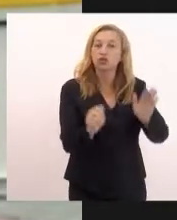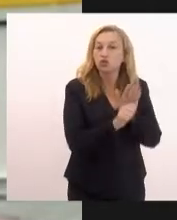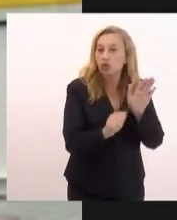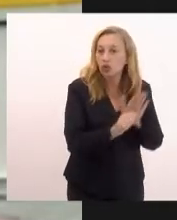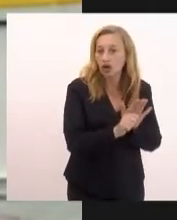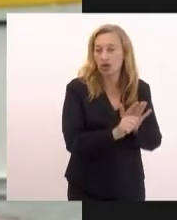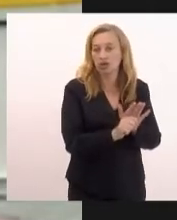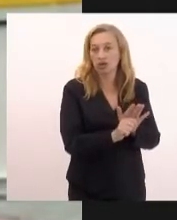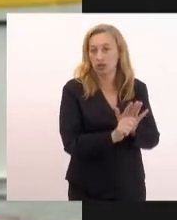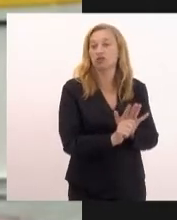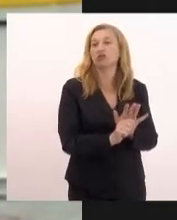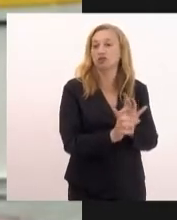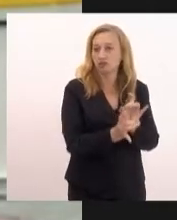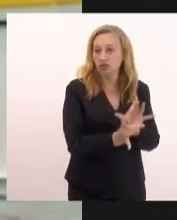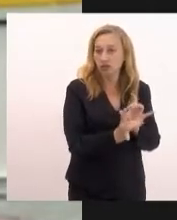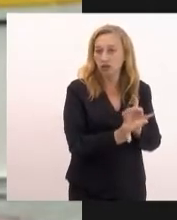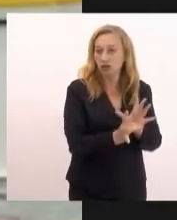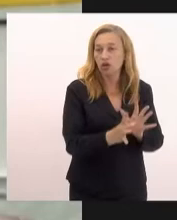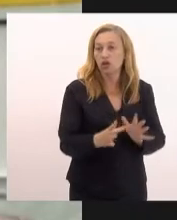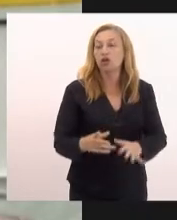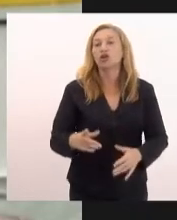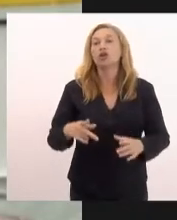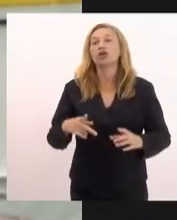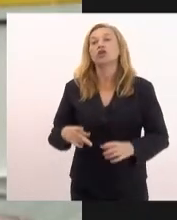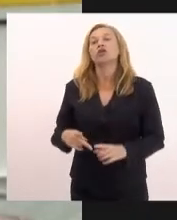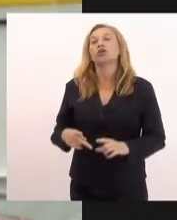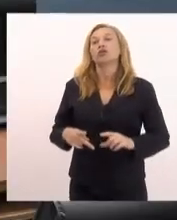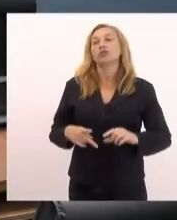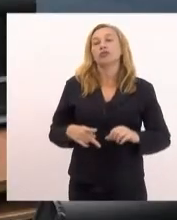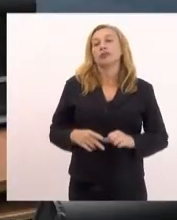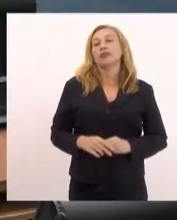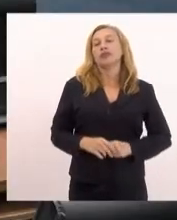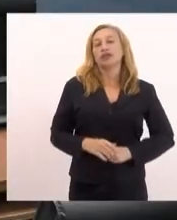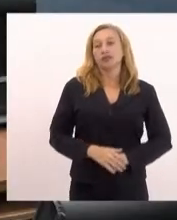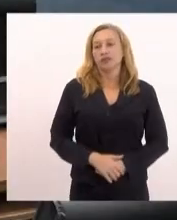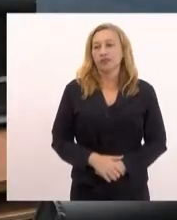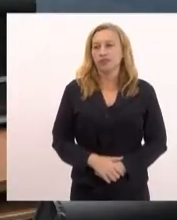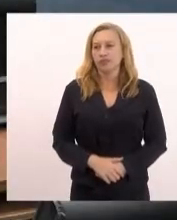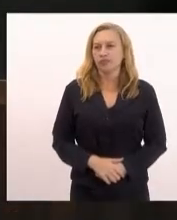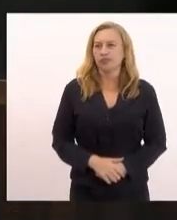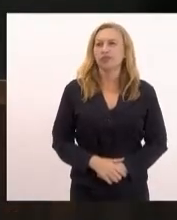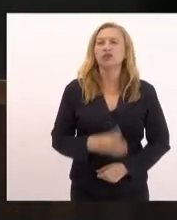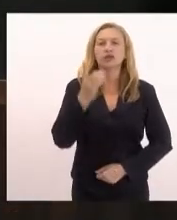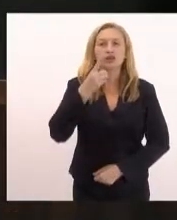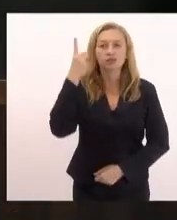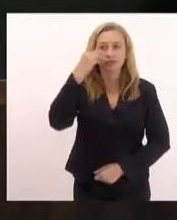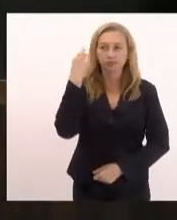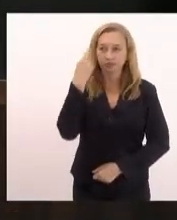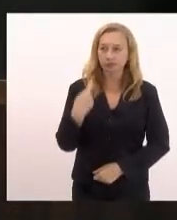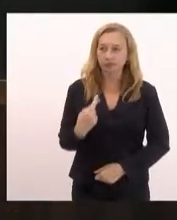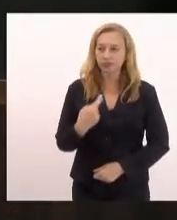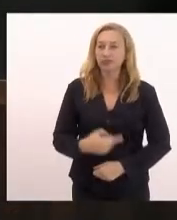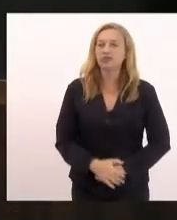é o que o partido da deputada adora fazer. Muito obrigado, senhor presidente. Deputada Renata Souza.